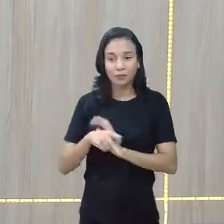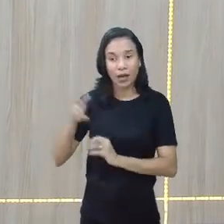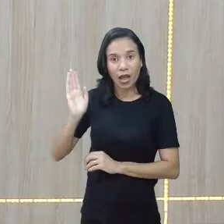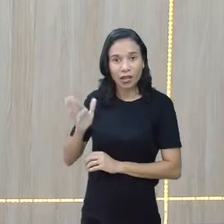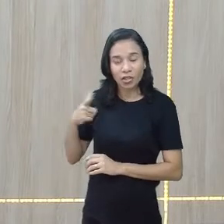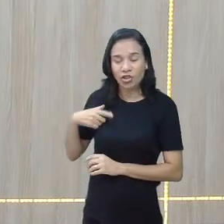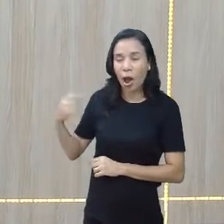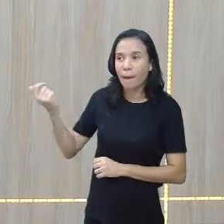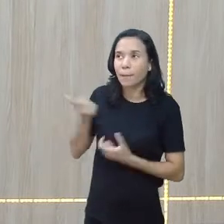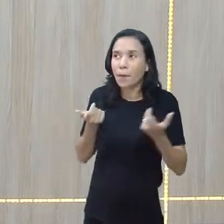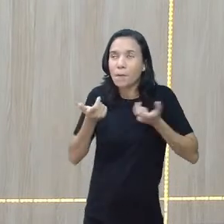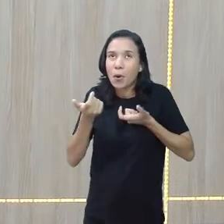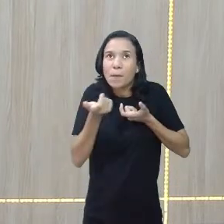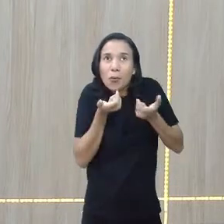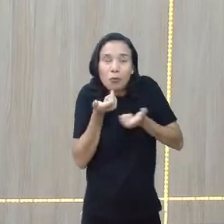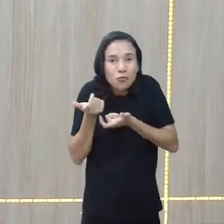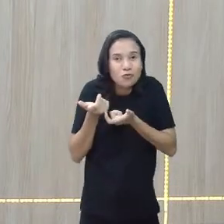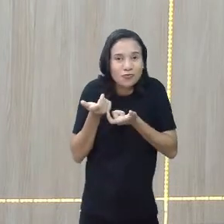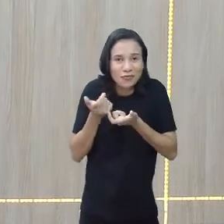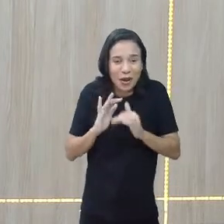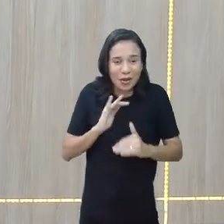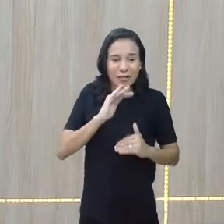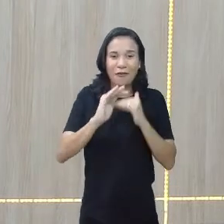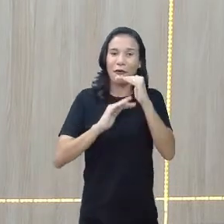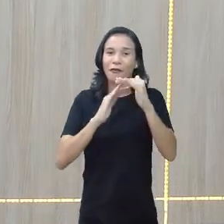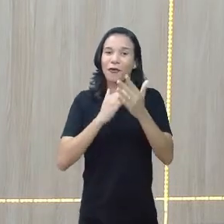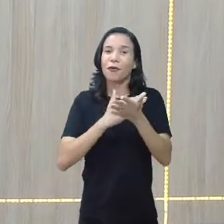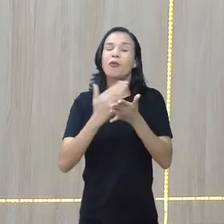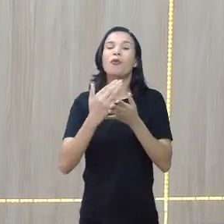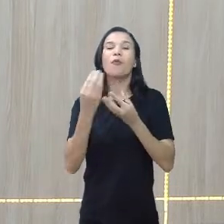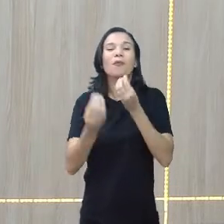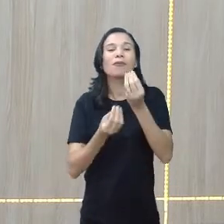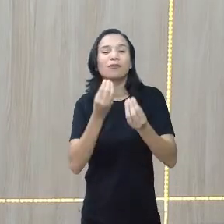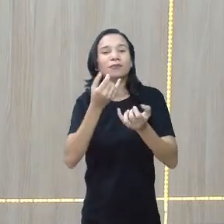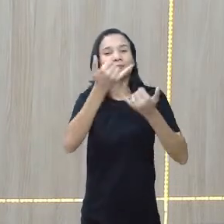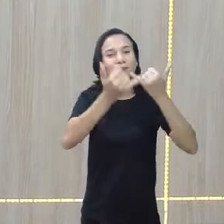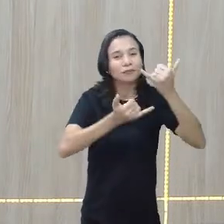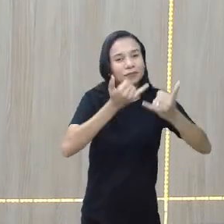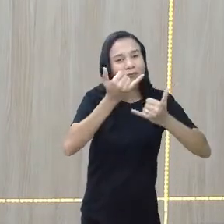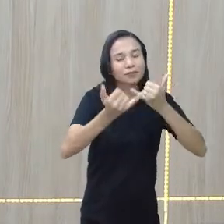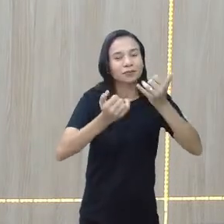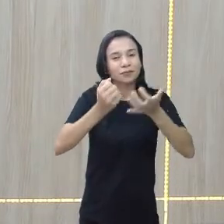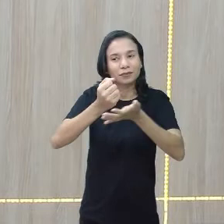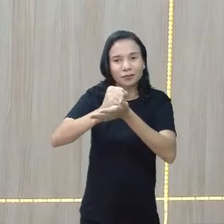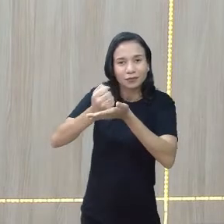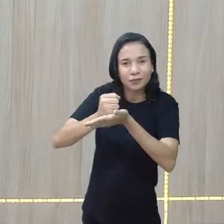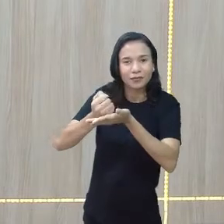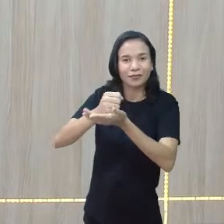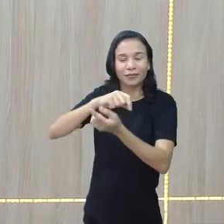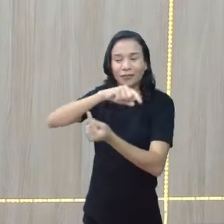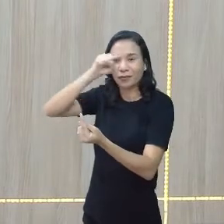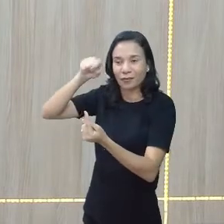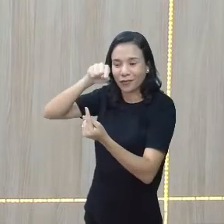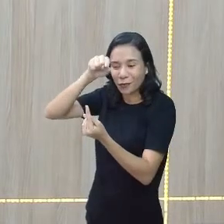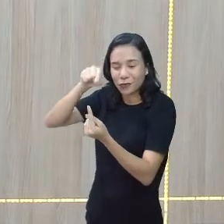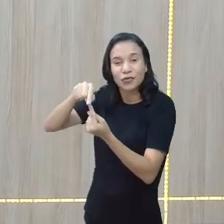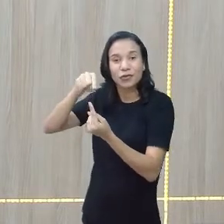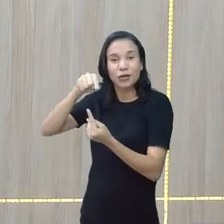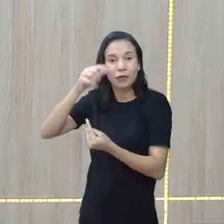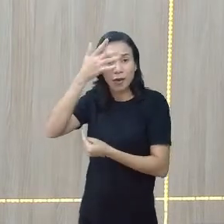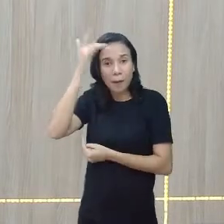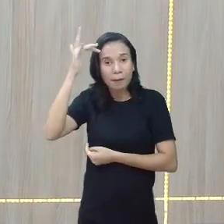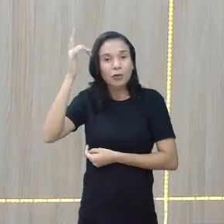já foram construídas anteriormente a partir da brincadeira, a partir do jogo, a partir do objetivo que